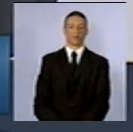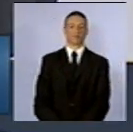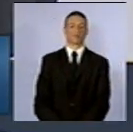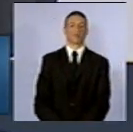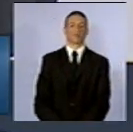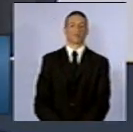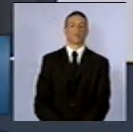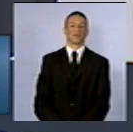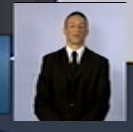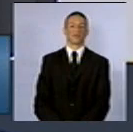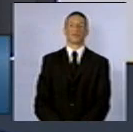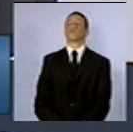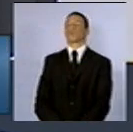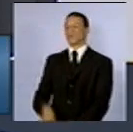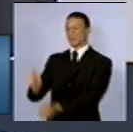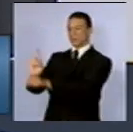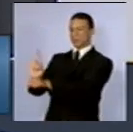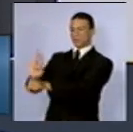obrigado agradeço Dr Vitor